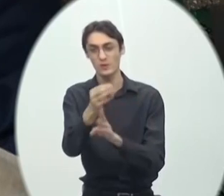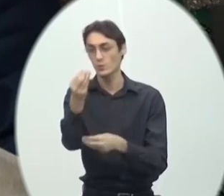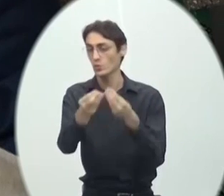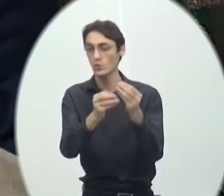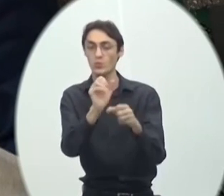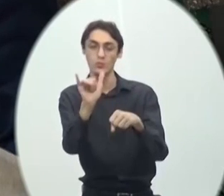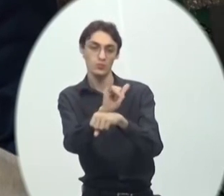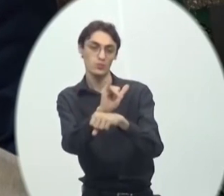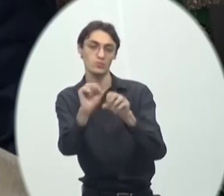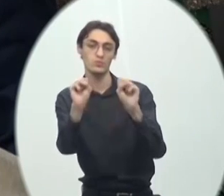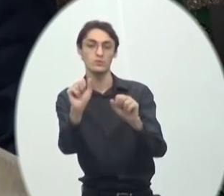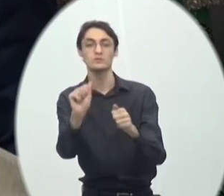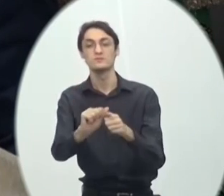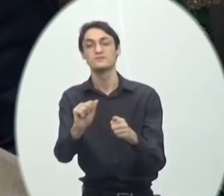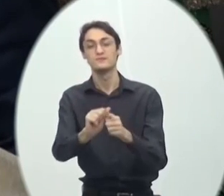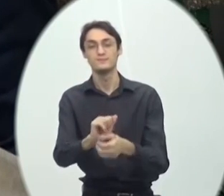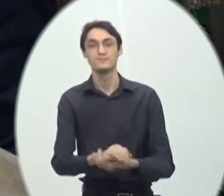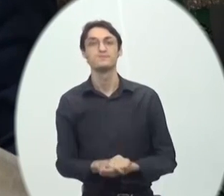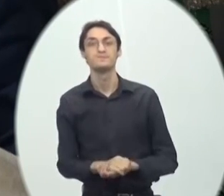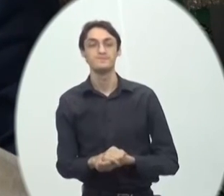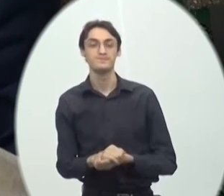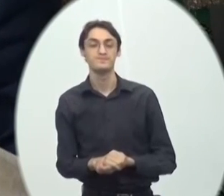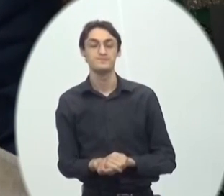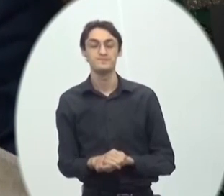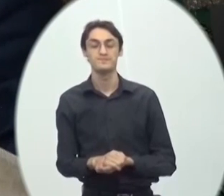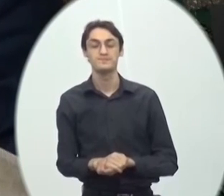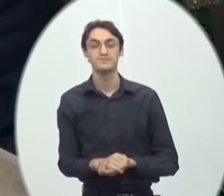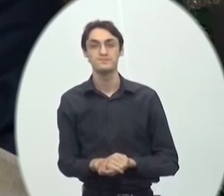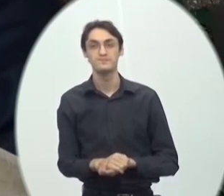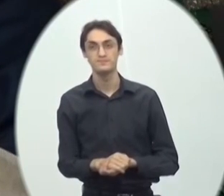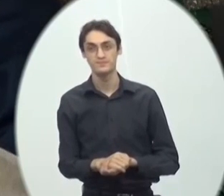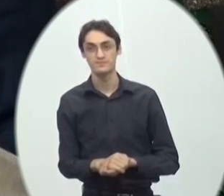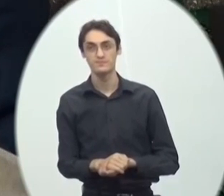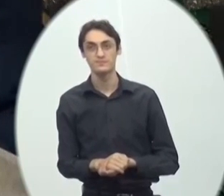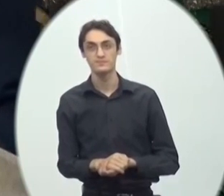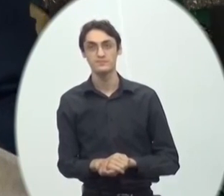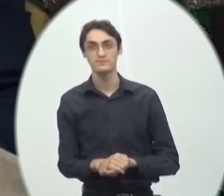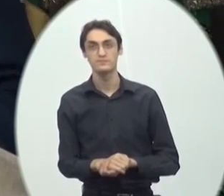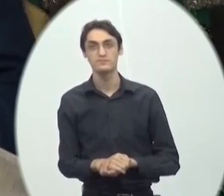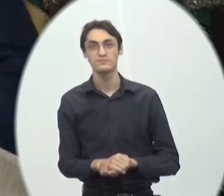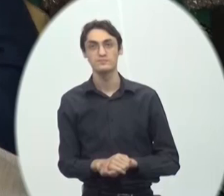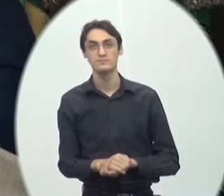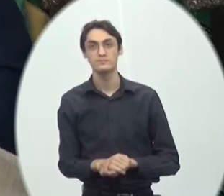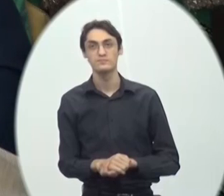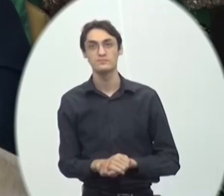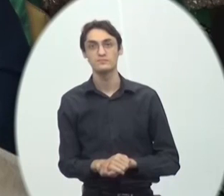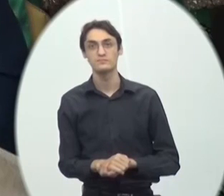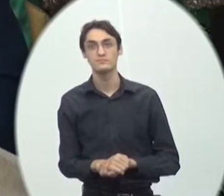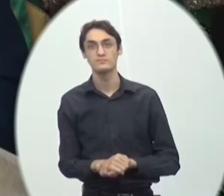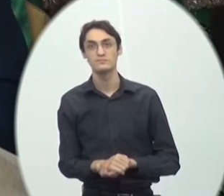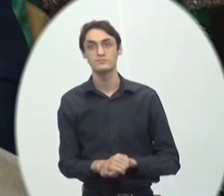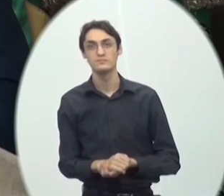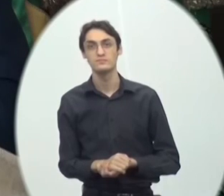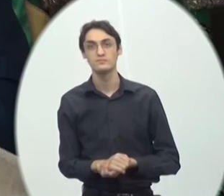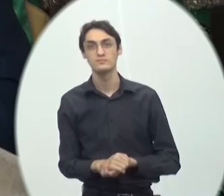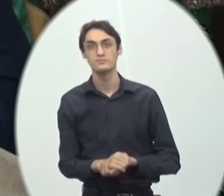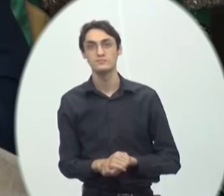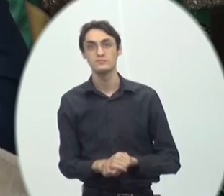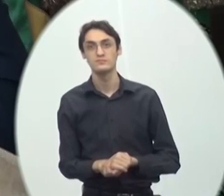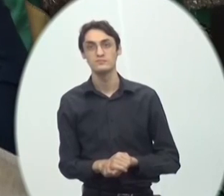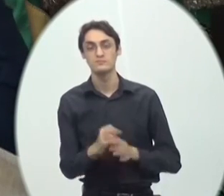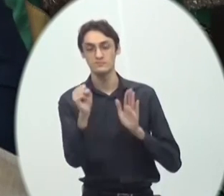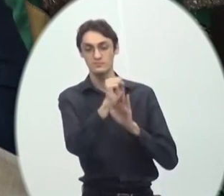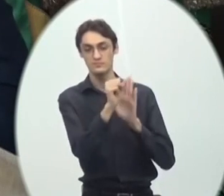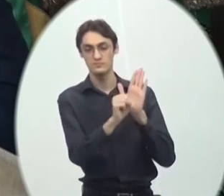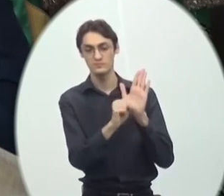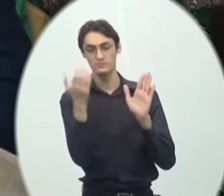para que essa história se perpetuasse, assim como ocorreu no século anterior, né, na